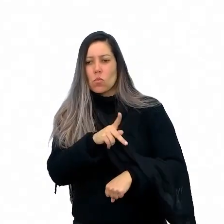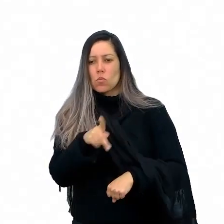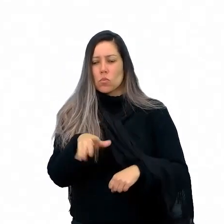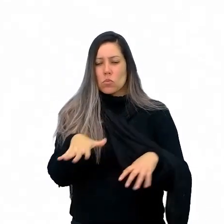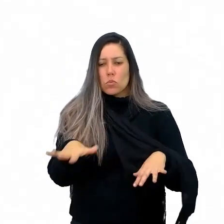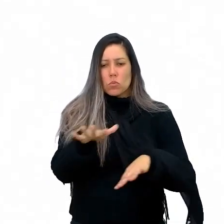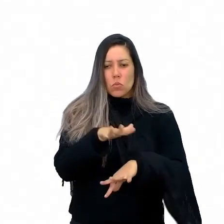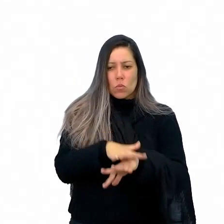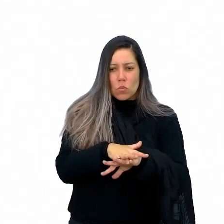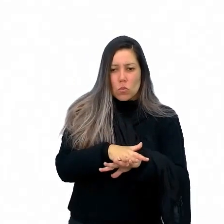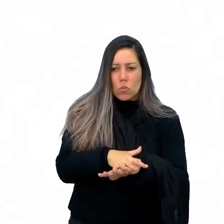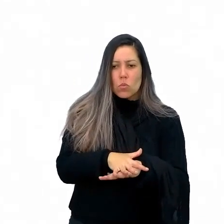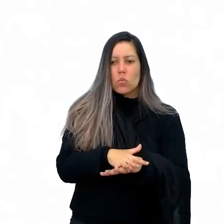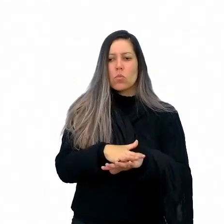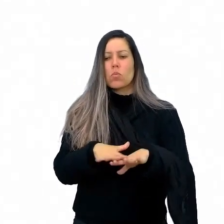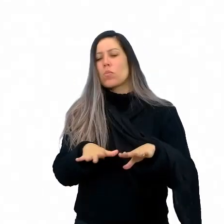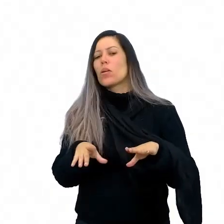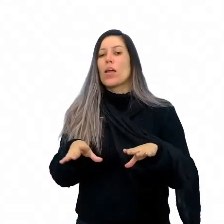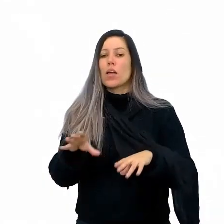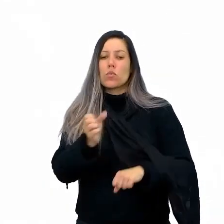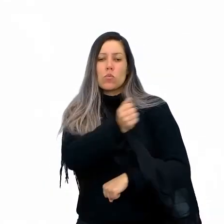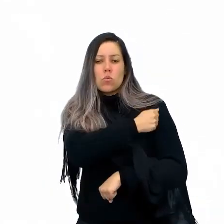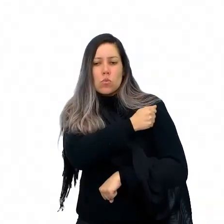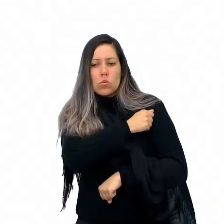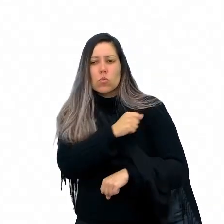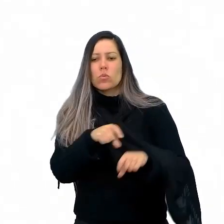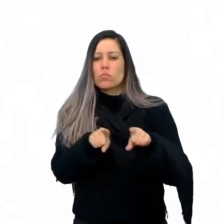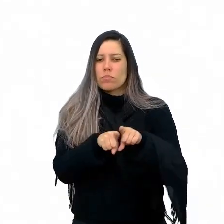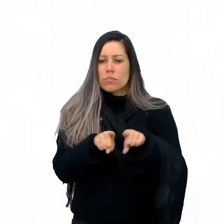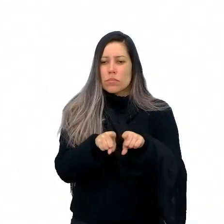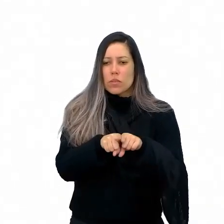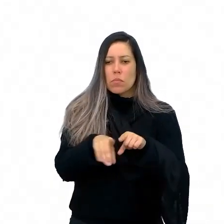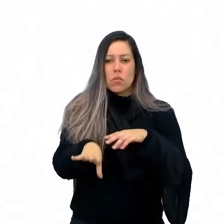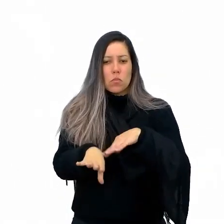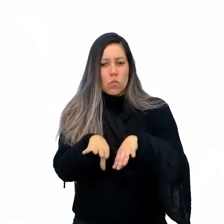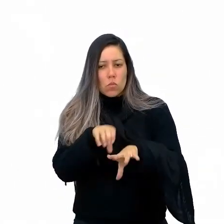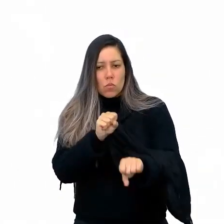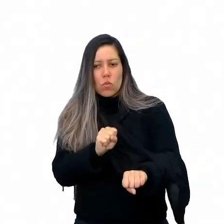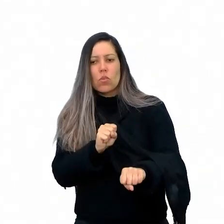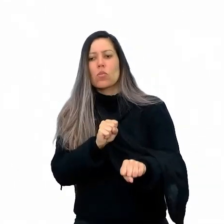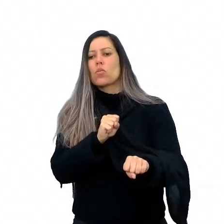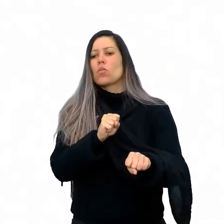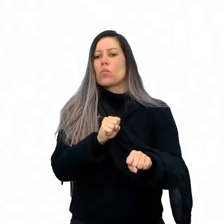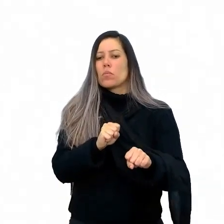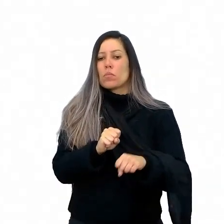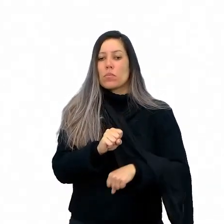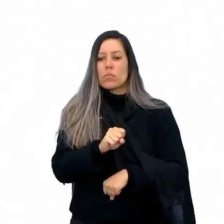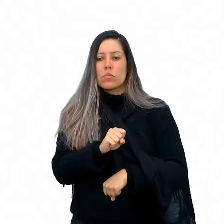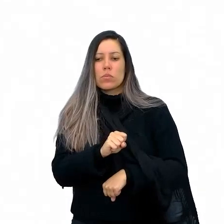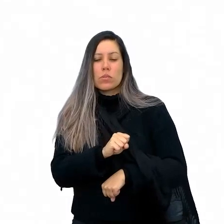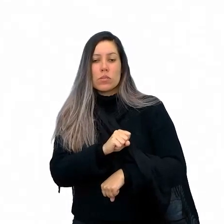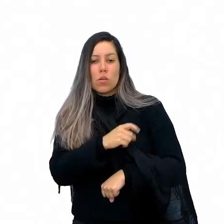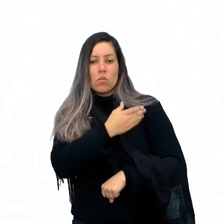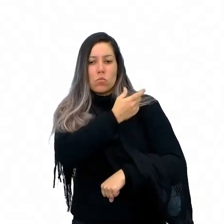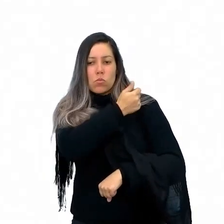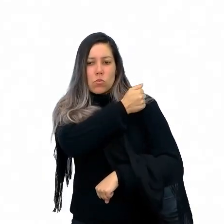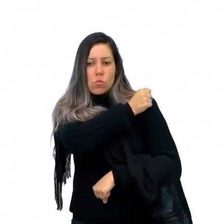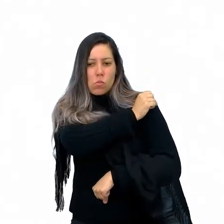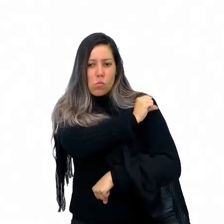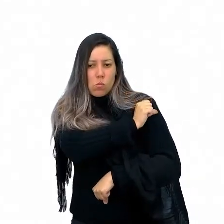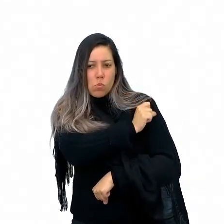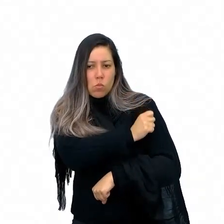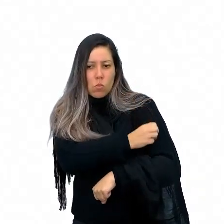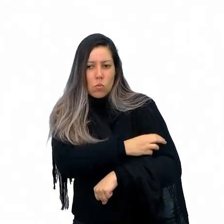foi trabalhado numa transmissão, numa formação de etapa, numa formação de ano série. E hoje nós vamos falar, então, do